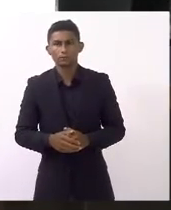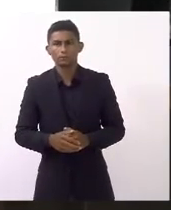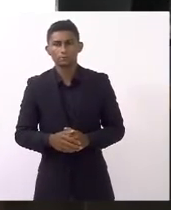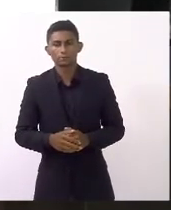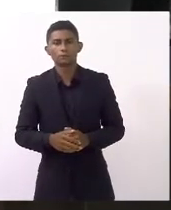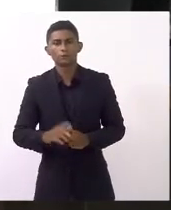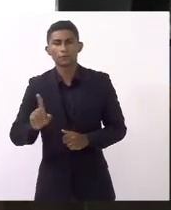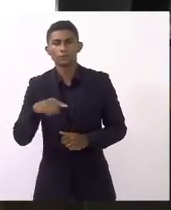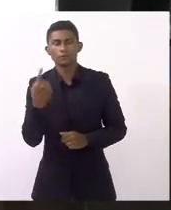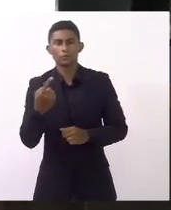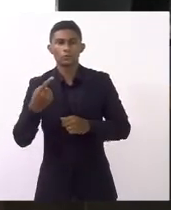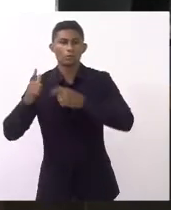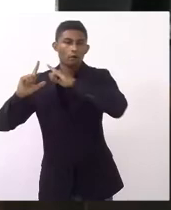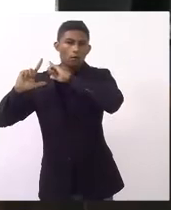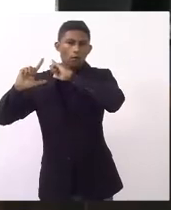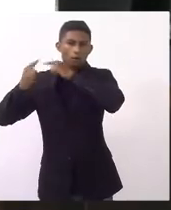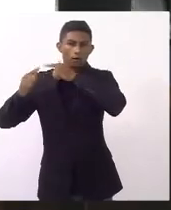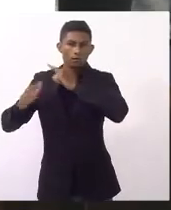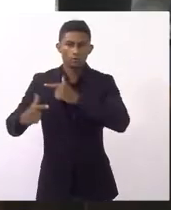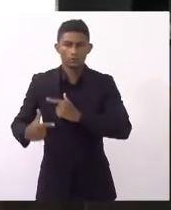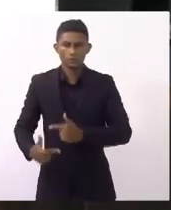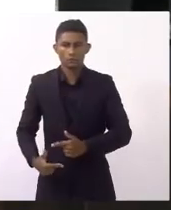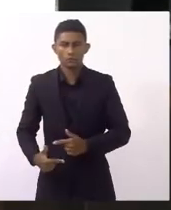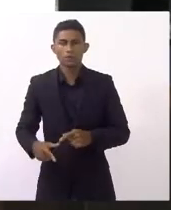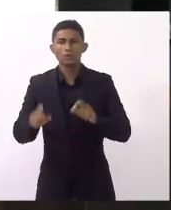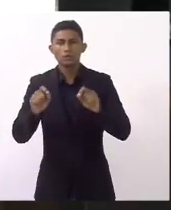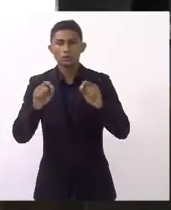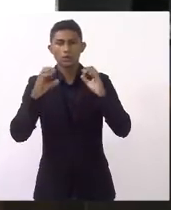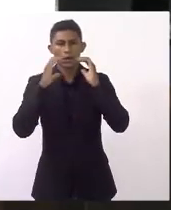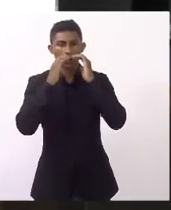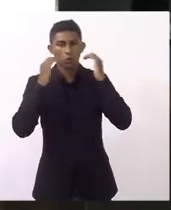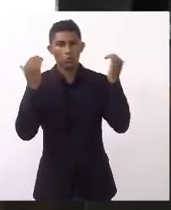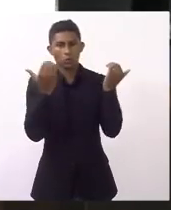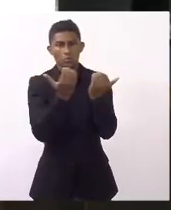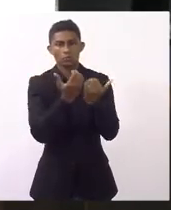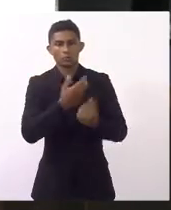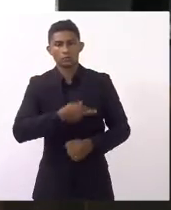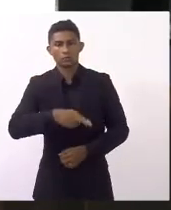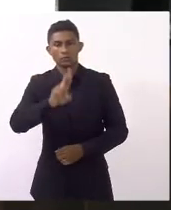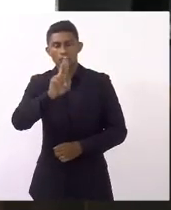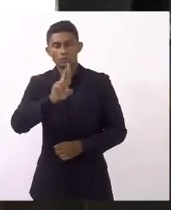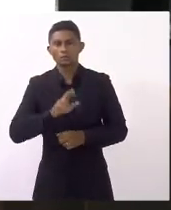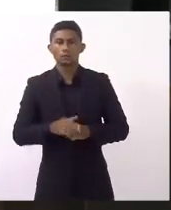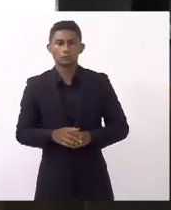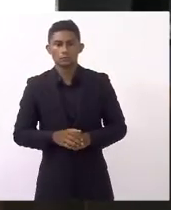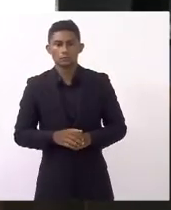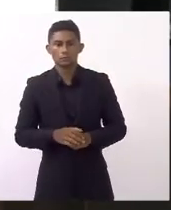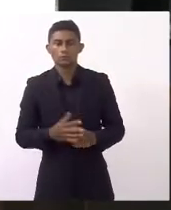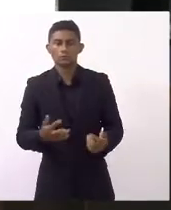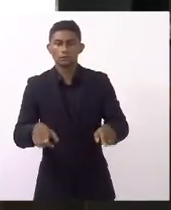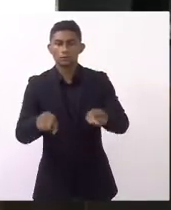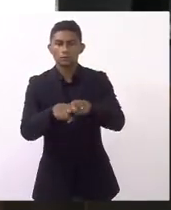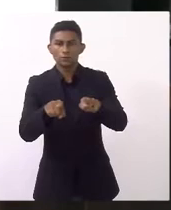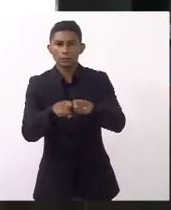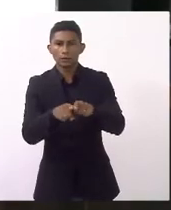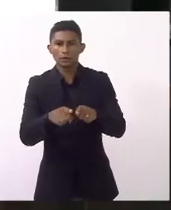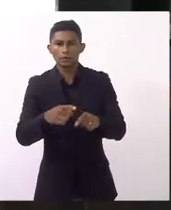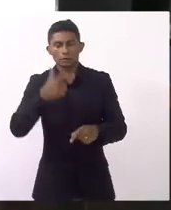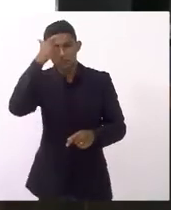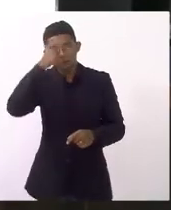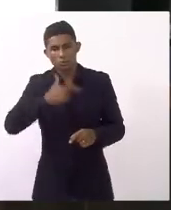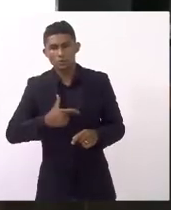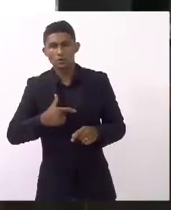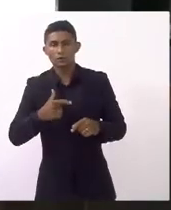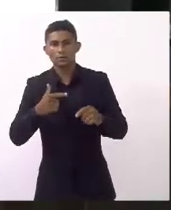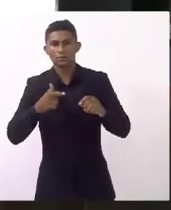nossa ancestralidade seja nos cultos religiosos seja também na estética e da